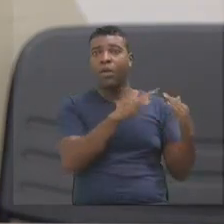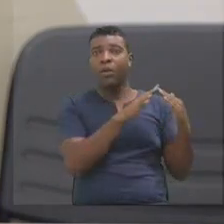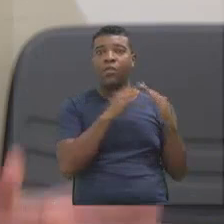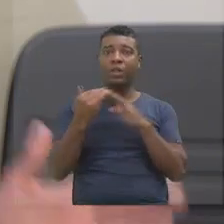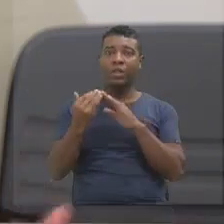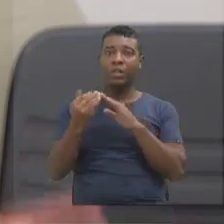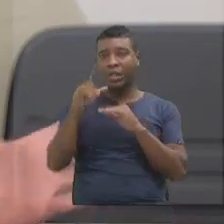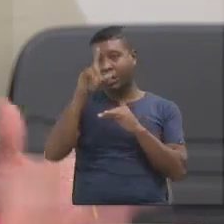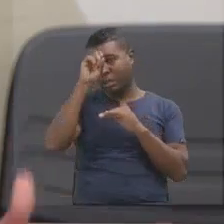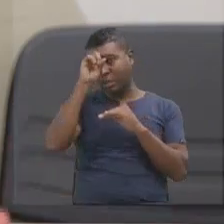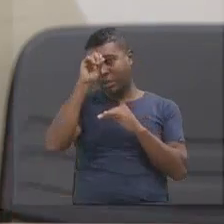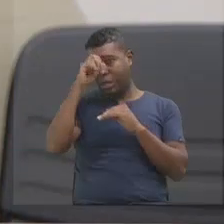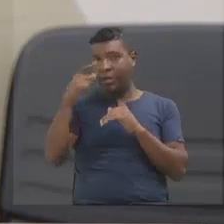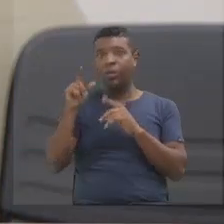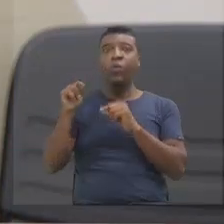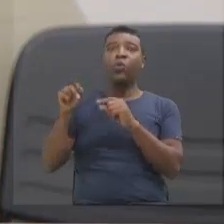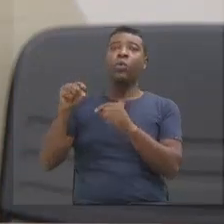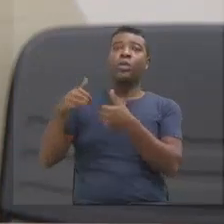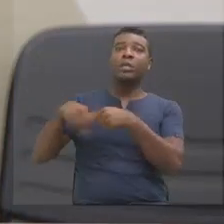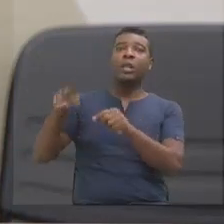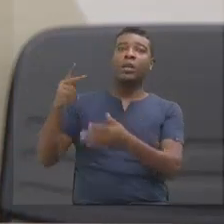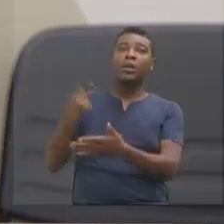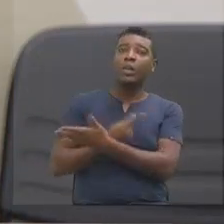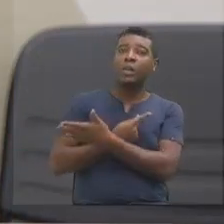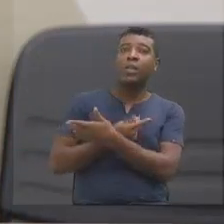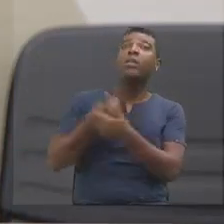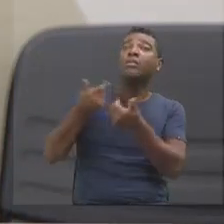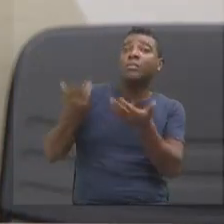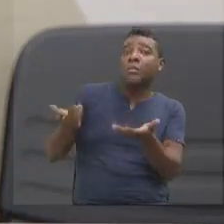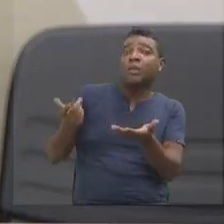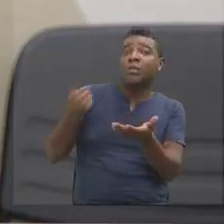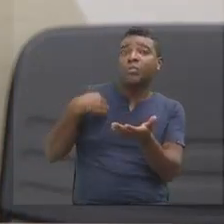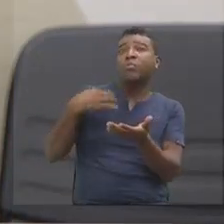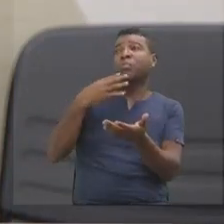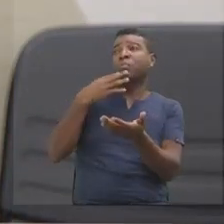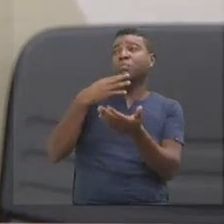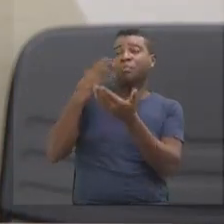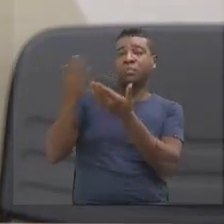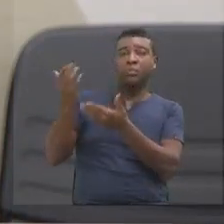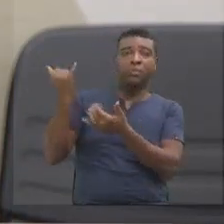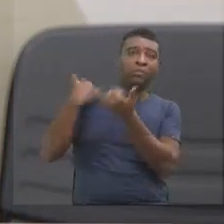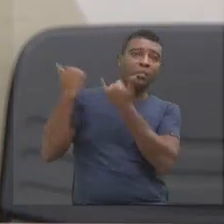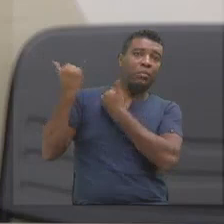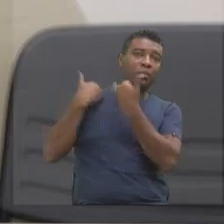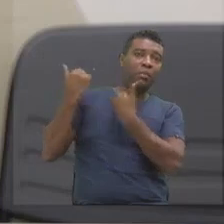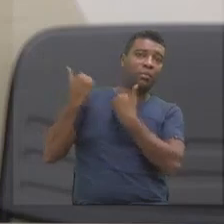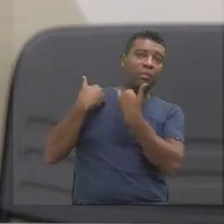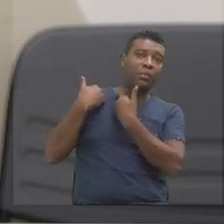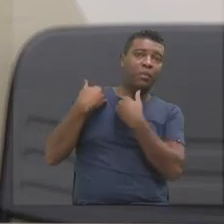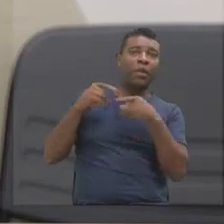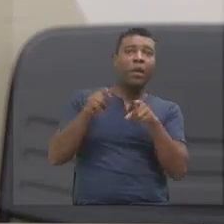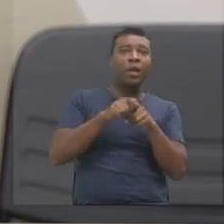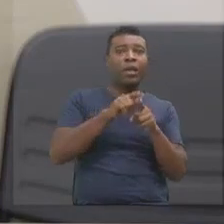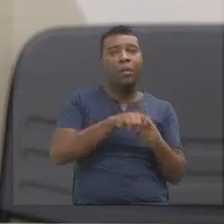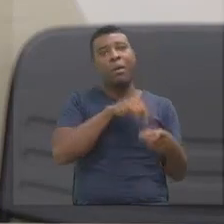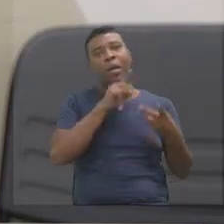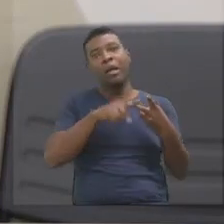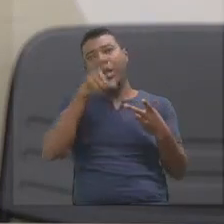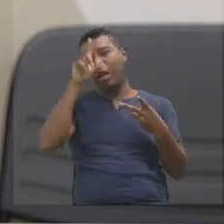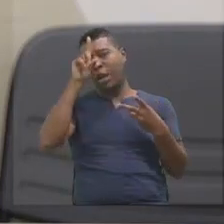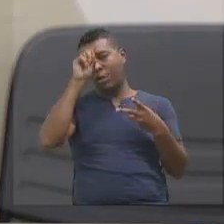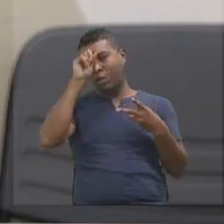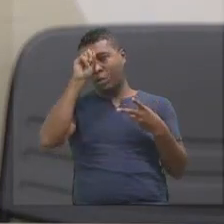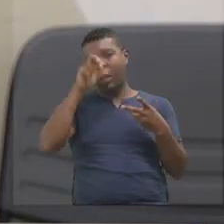hospital Então eu fico sabendo muito rápido o que que tá acontecendo e também tô muito atenta a situação de Lafaiete do Hospital Regional de lá